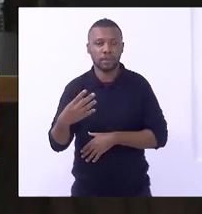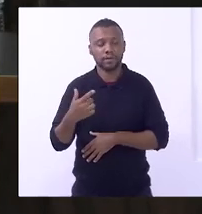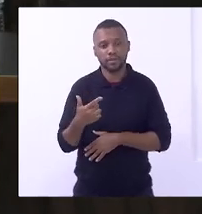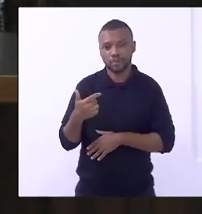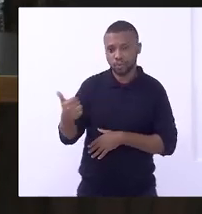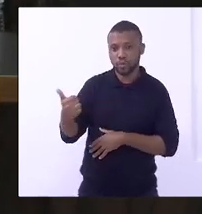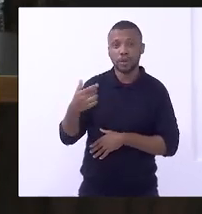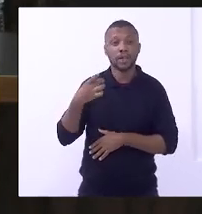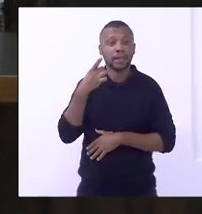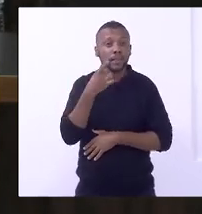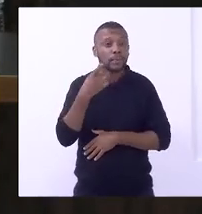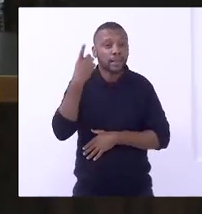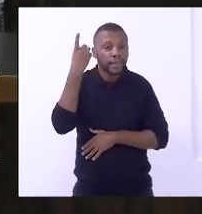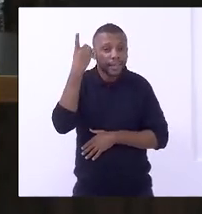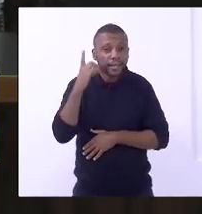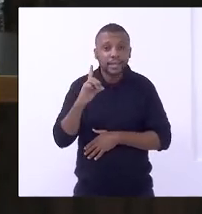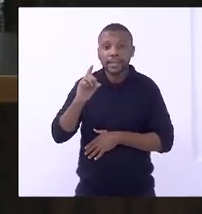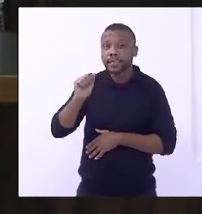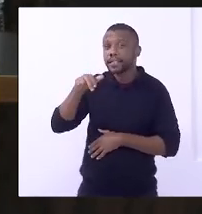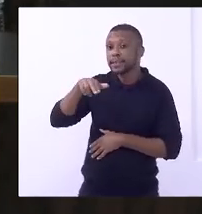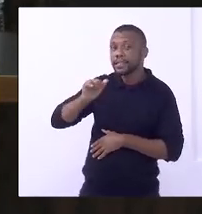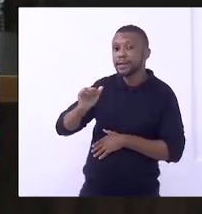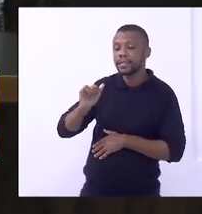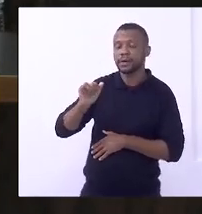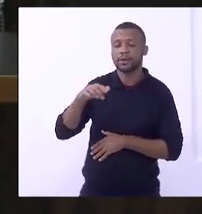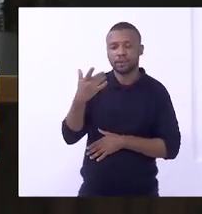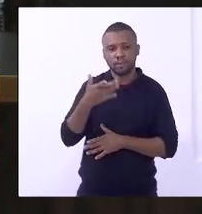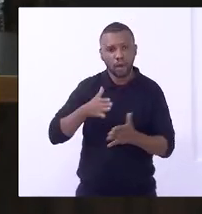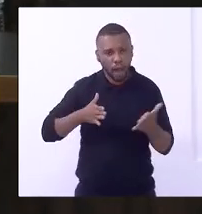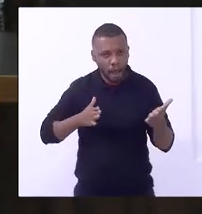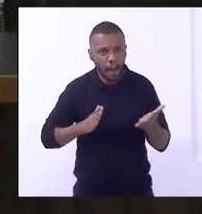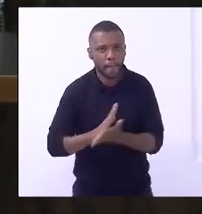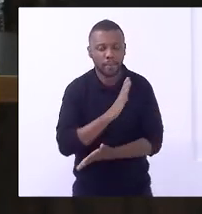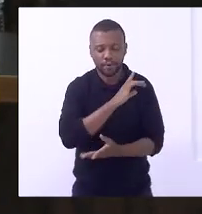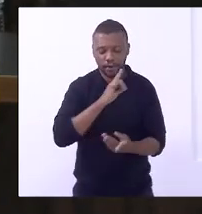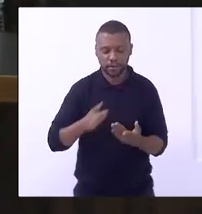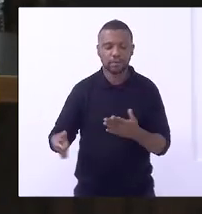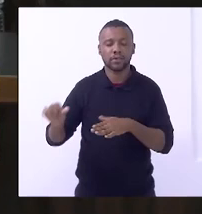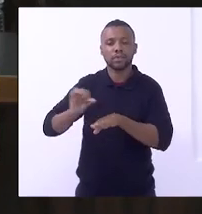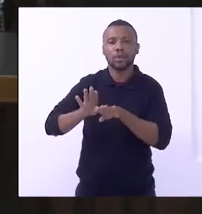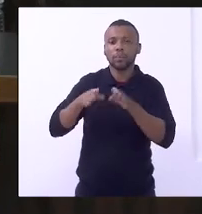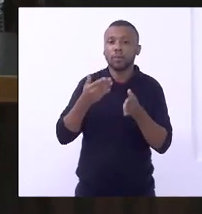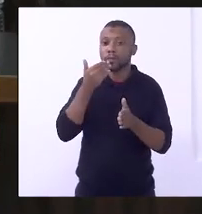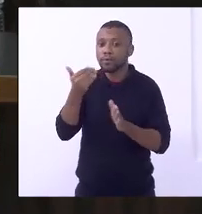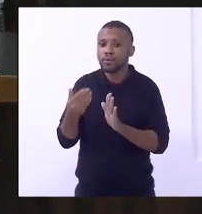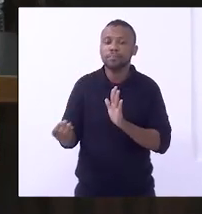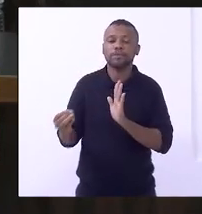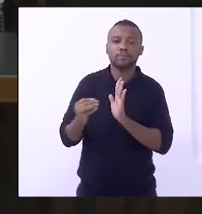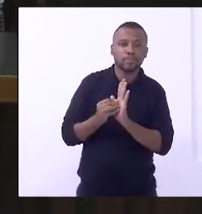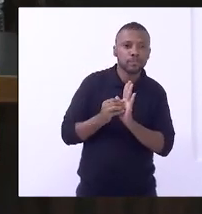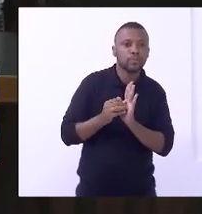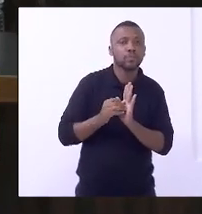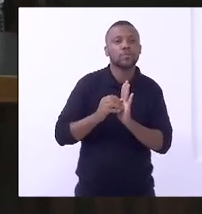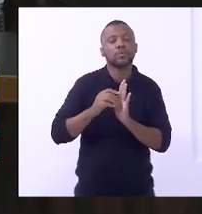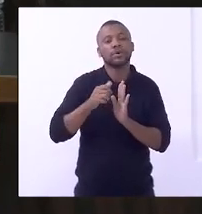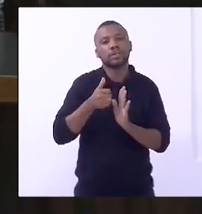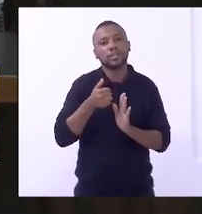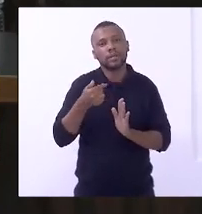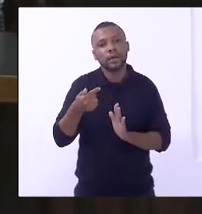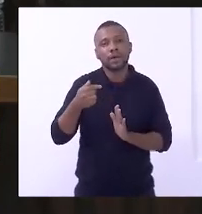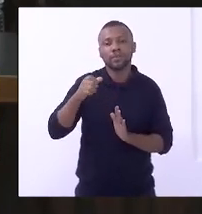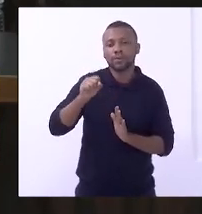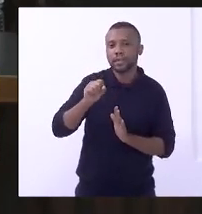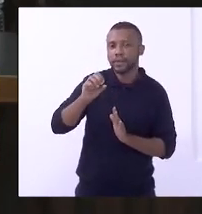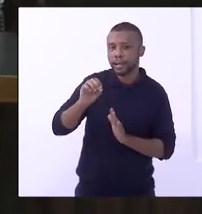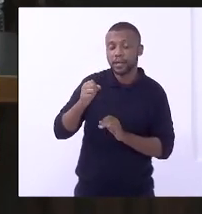Dani Monteiro. Senhores que aprovam, permaneçam como estão. Aprovado. Há sobre a mesa a inclusão na ordem do dia 1780 de